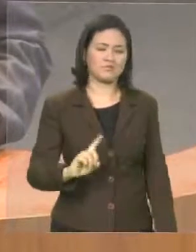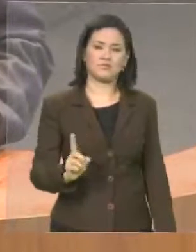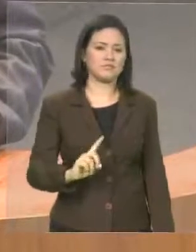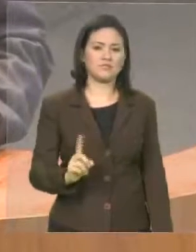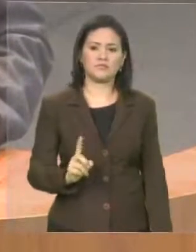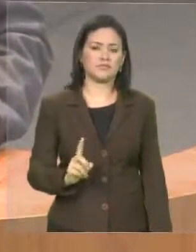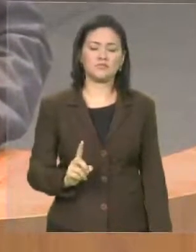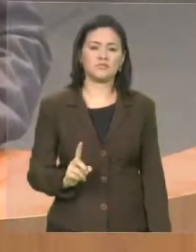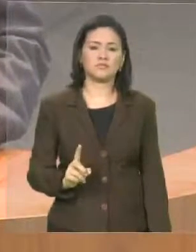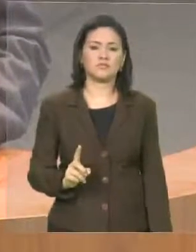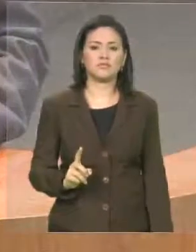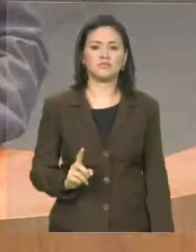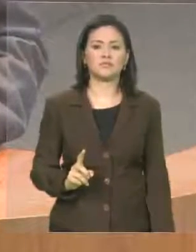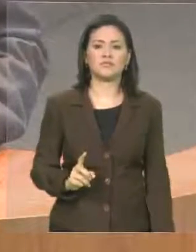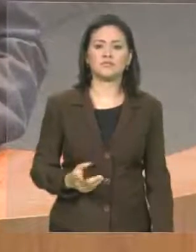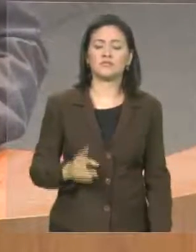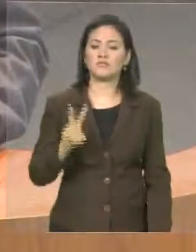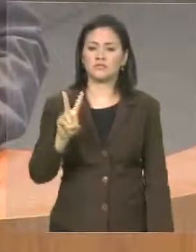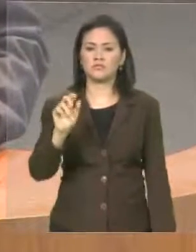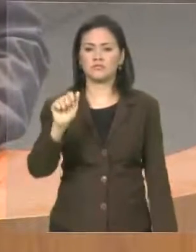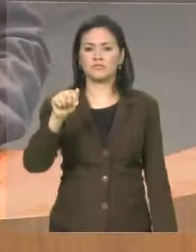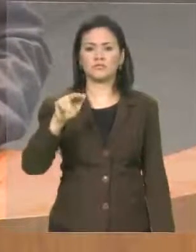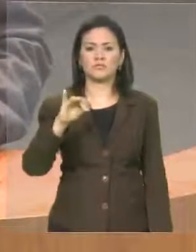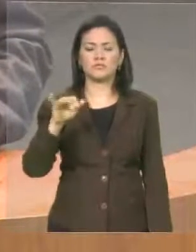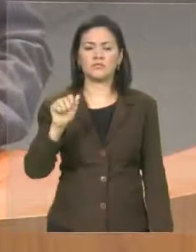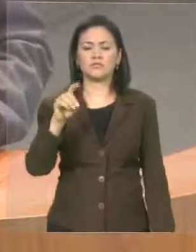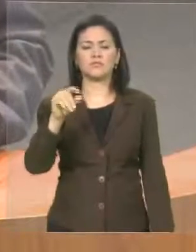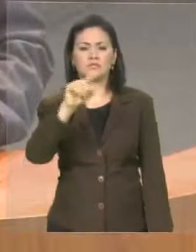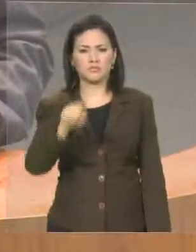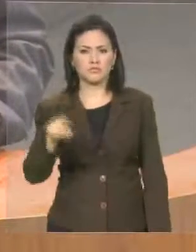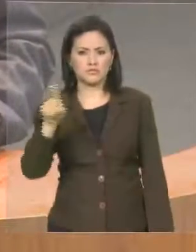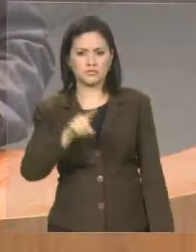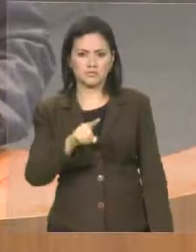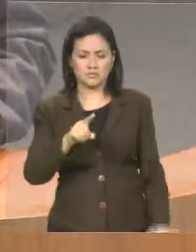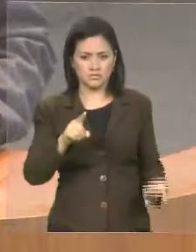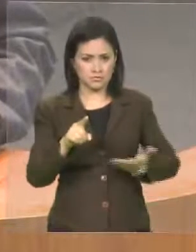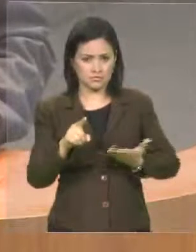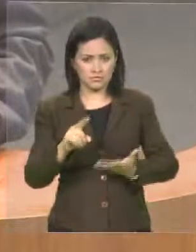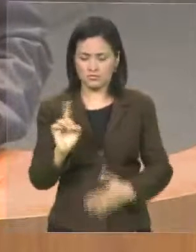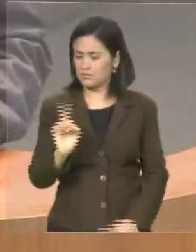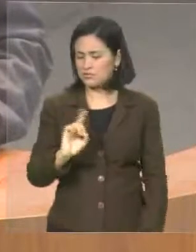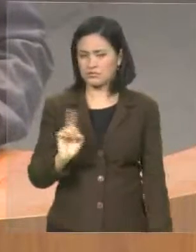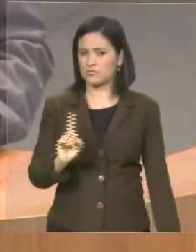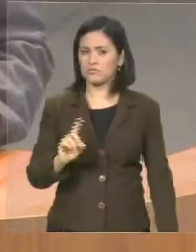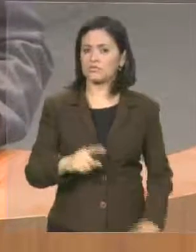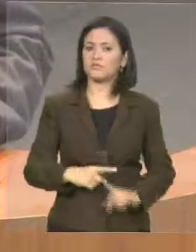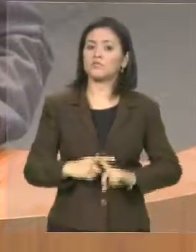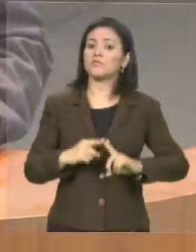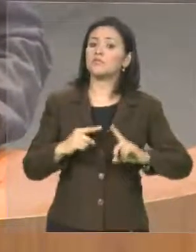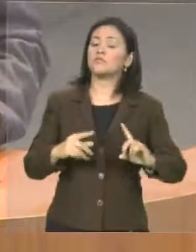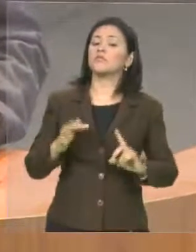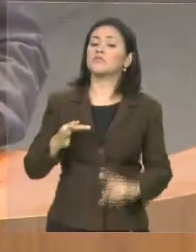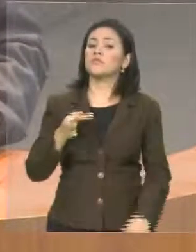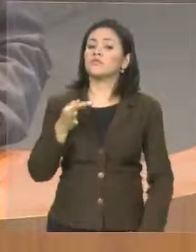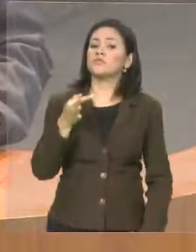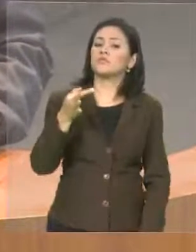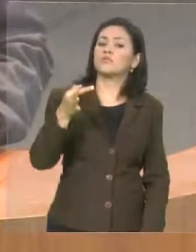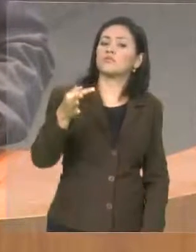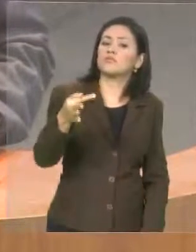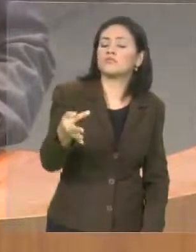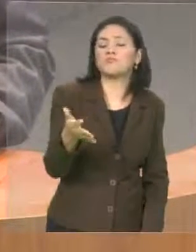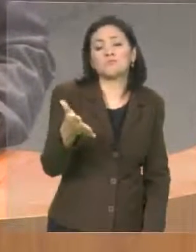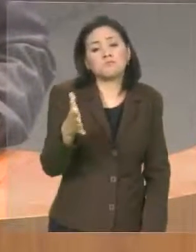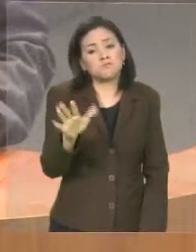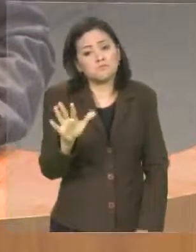portas para proibições futuras. O Supremo Tribunal Federal julgou inconstitucional a lei